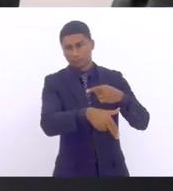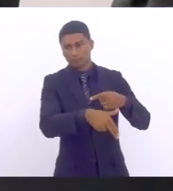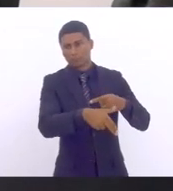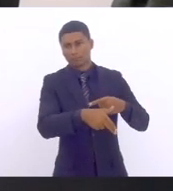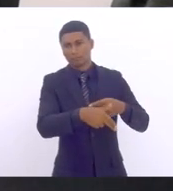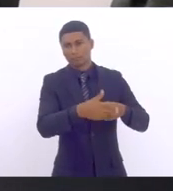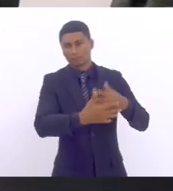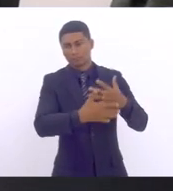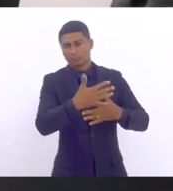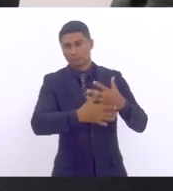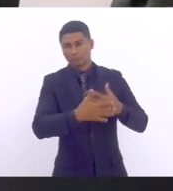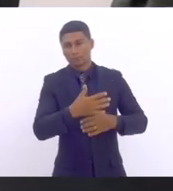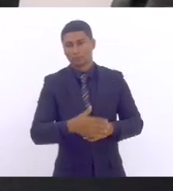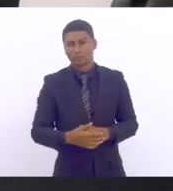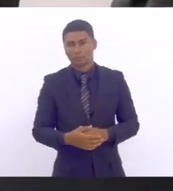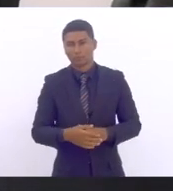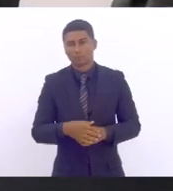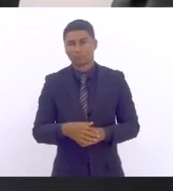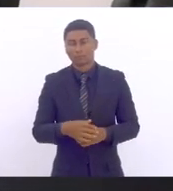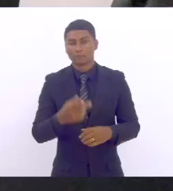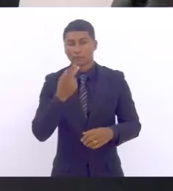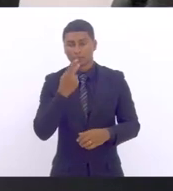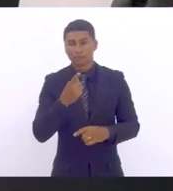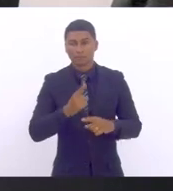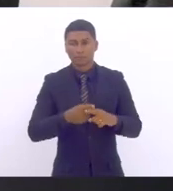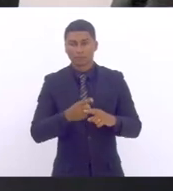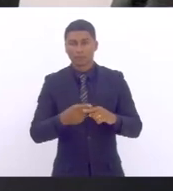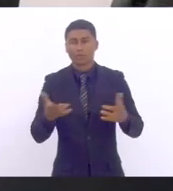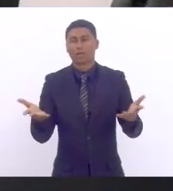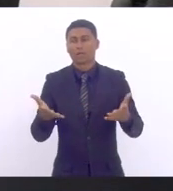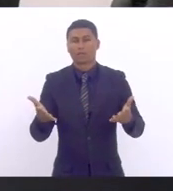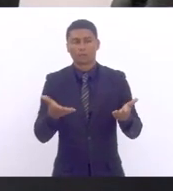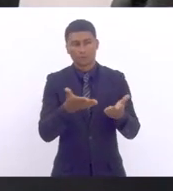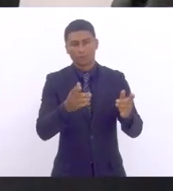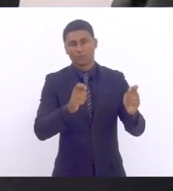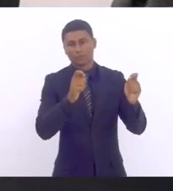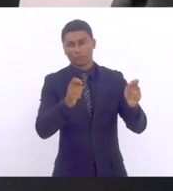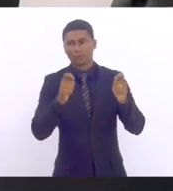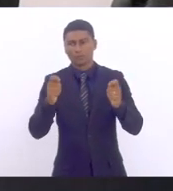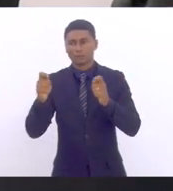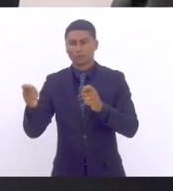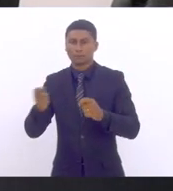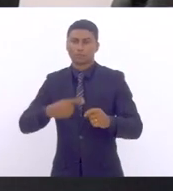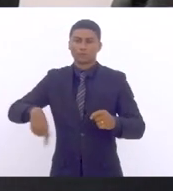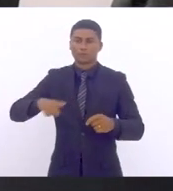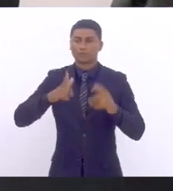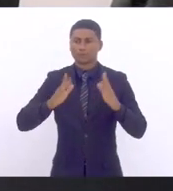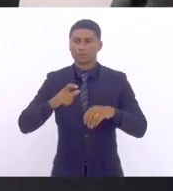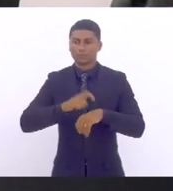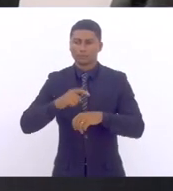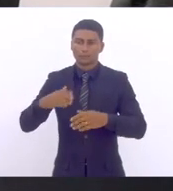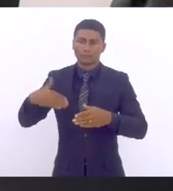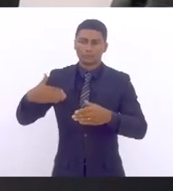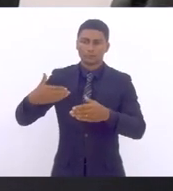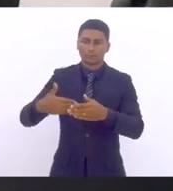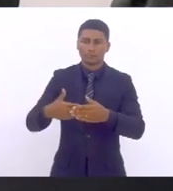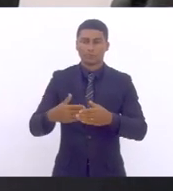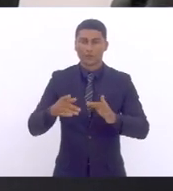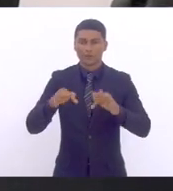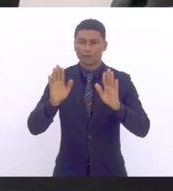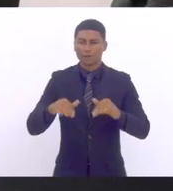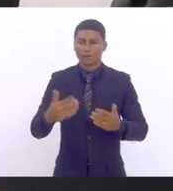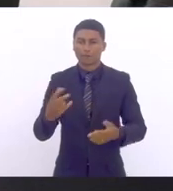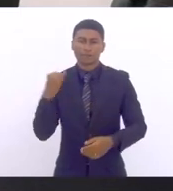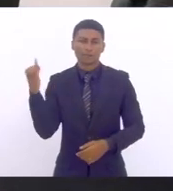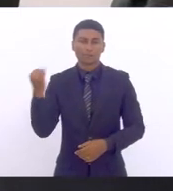aqui a torcida. Eu só digo isso porque nós vamos ouvir as torcidas, estamos caminhando para o final disso, e é importante